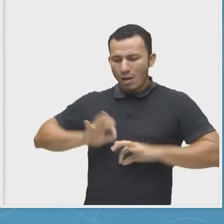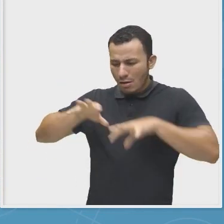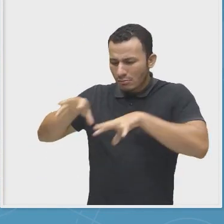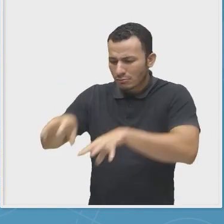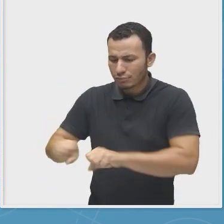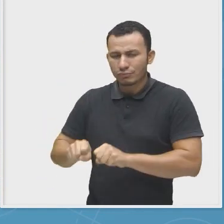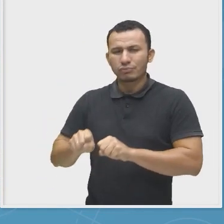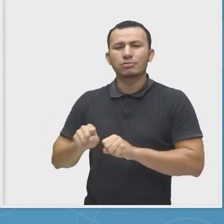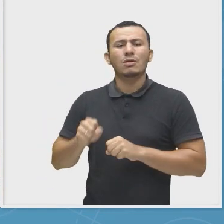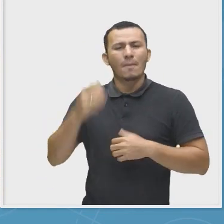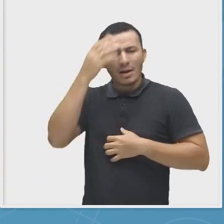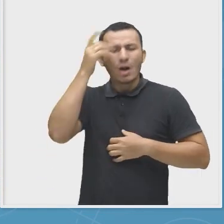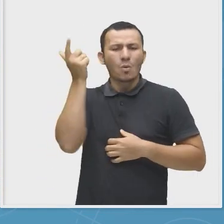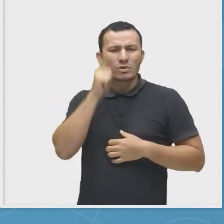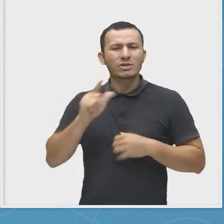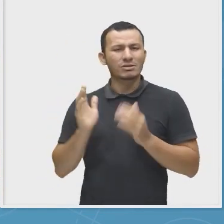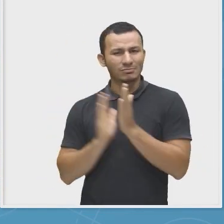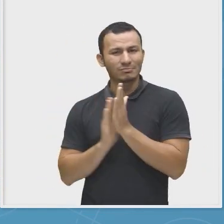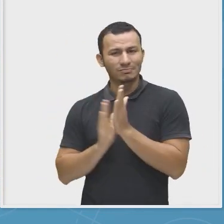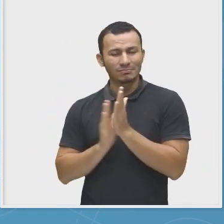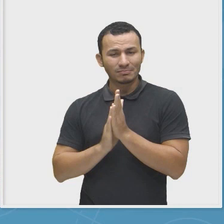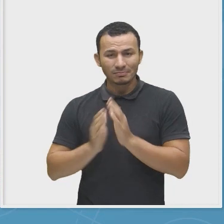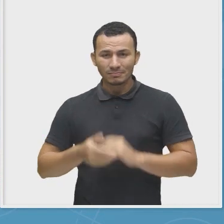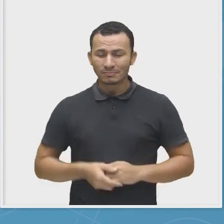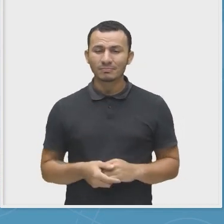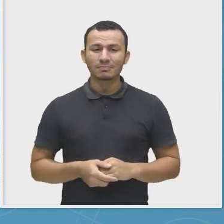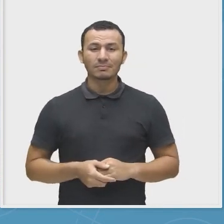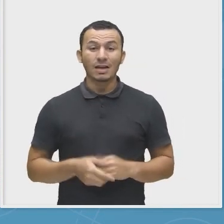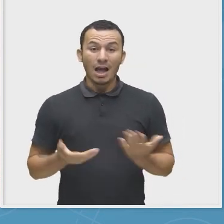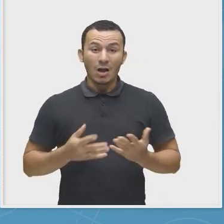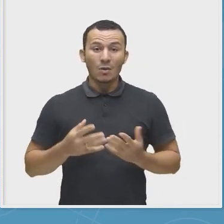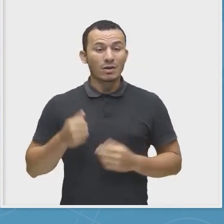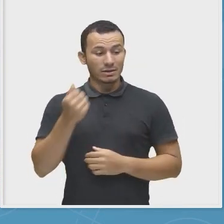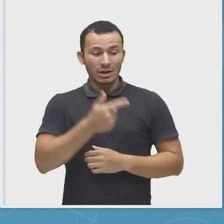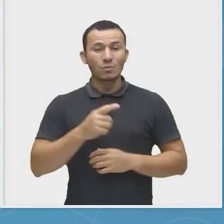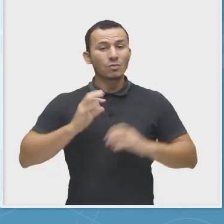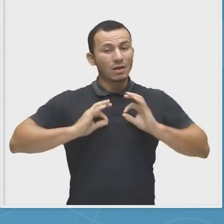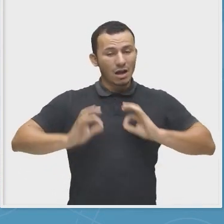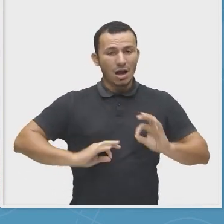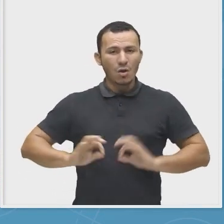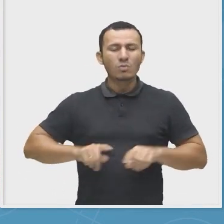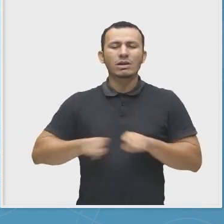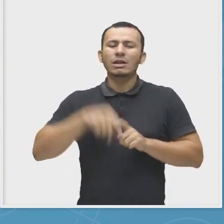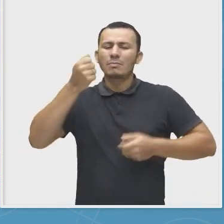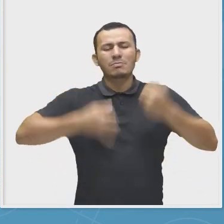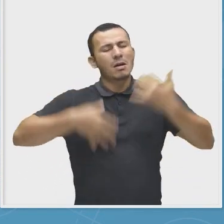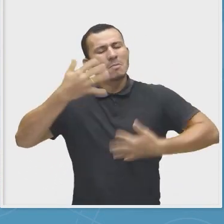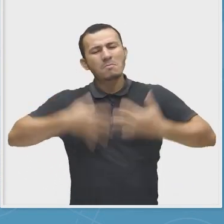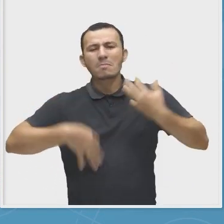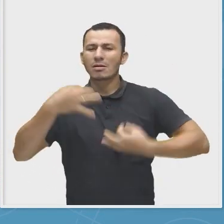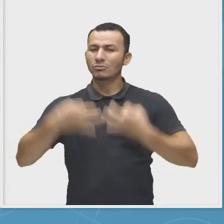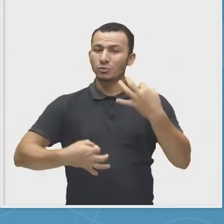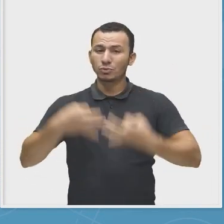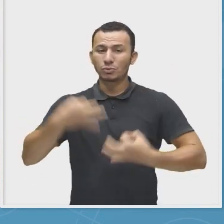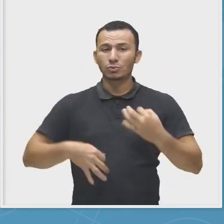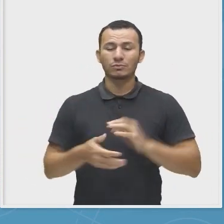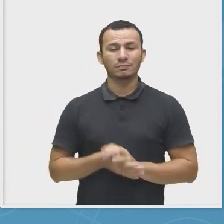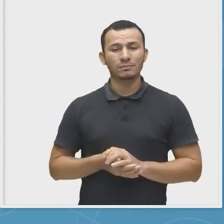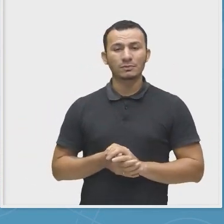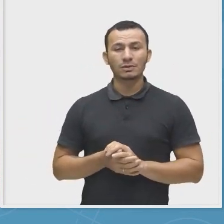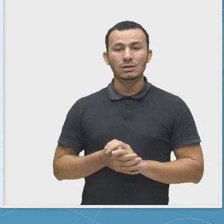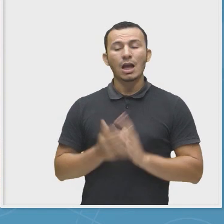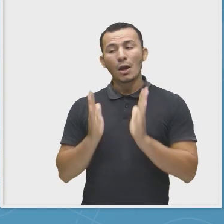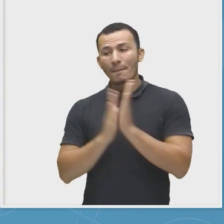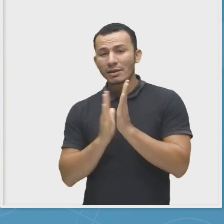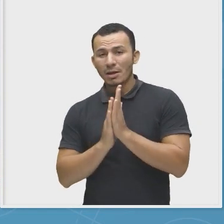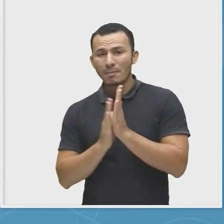bater palmas. Chegou a vez da onça, que também expôs suas razões e motivos. Bata palmas.